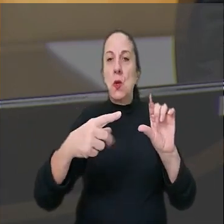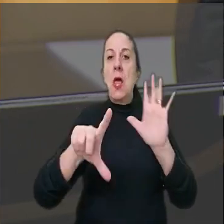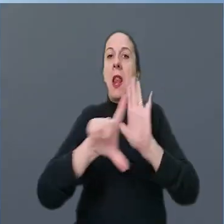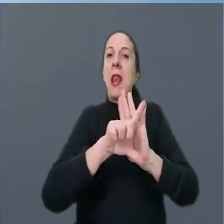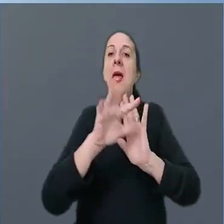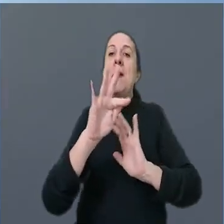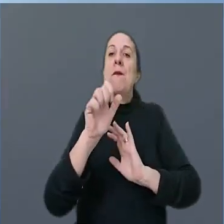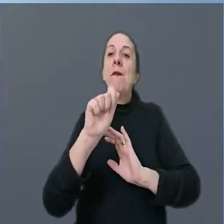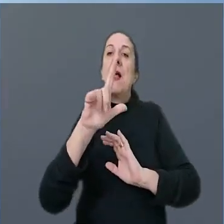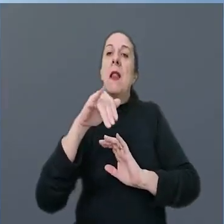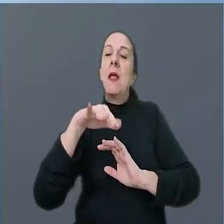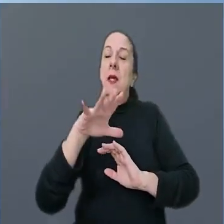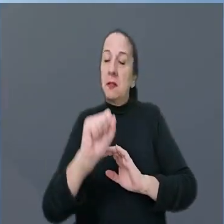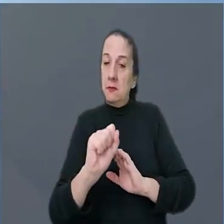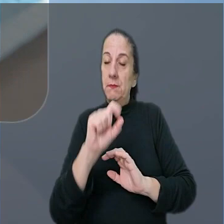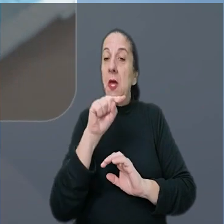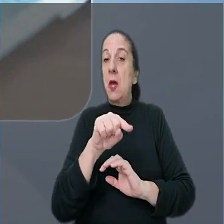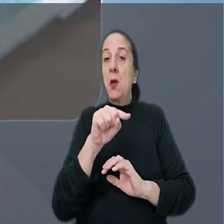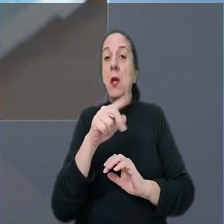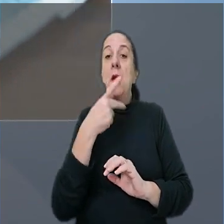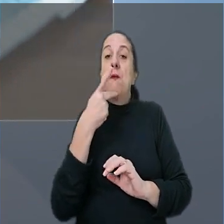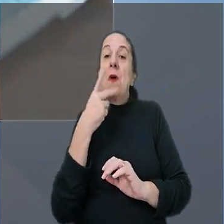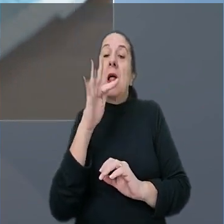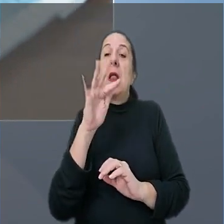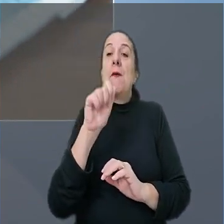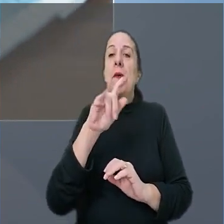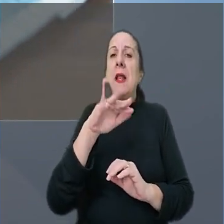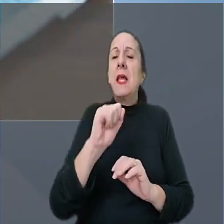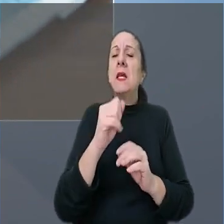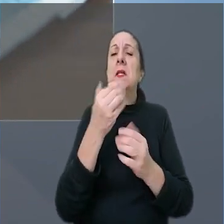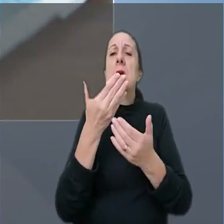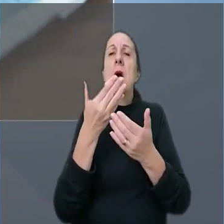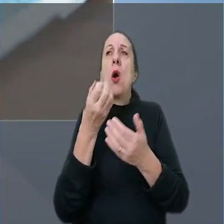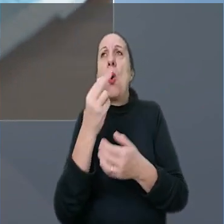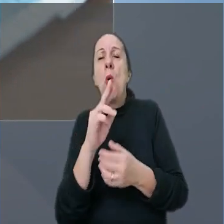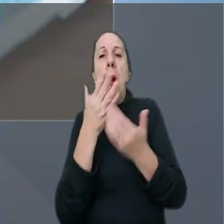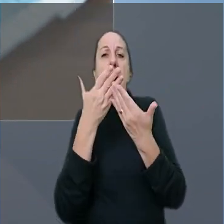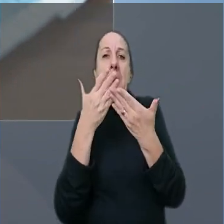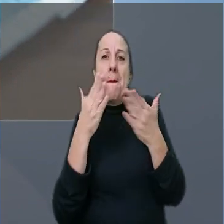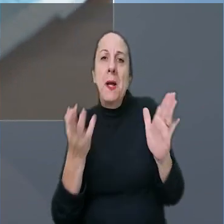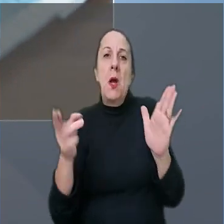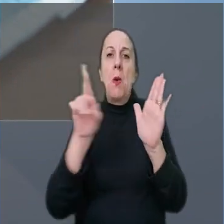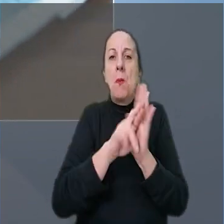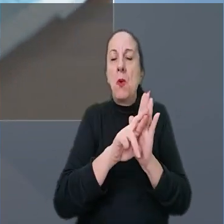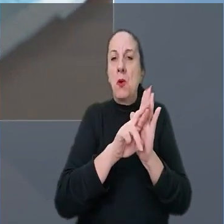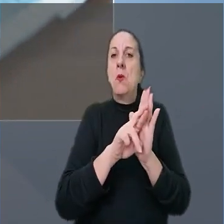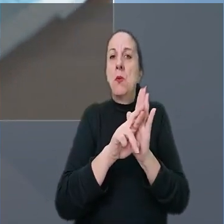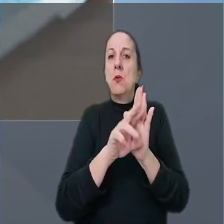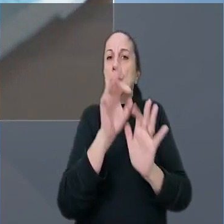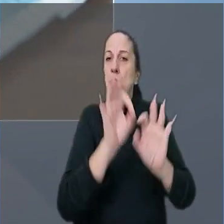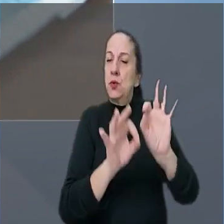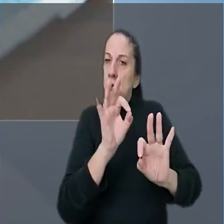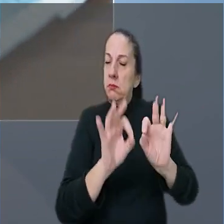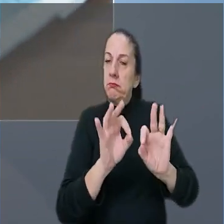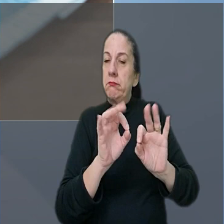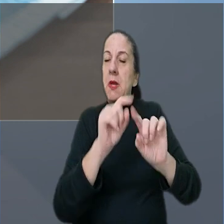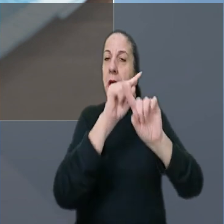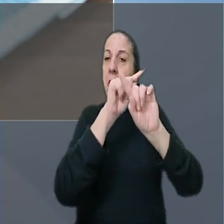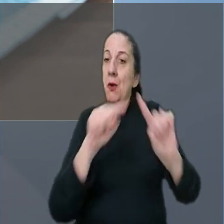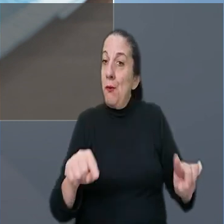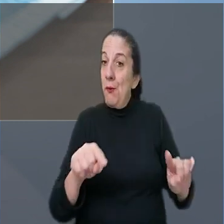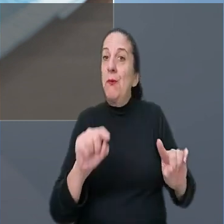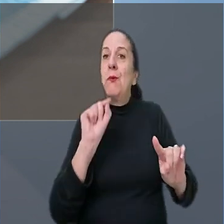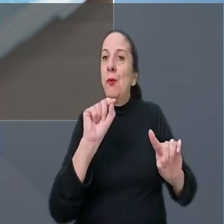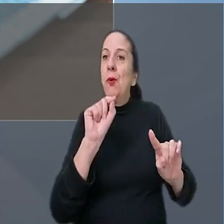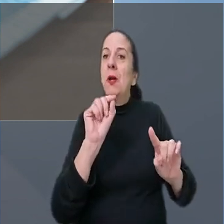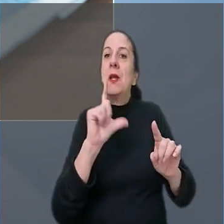de Falências. Segundo o dispositivo, a decretação da falência ou abertura de processo de recuperação judicial implica